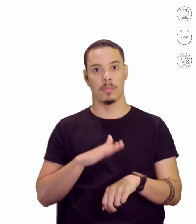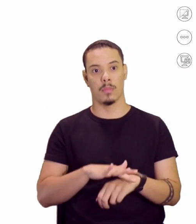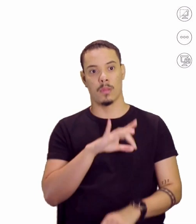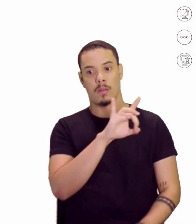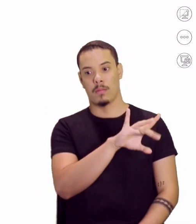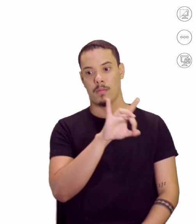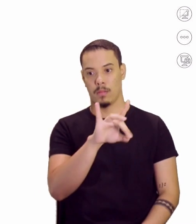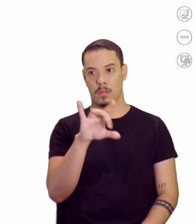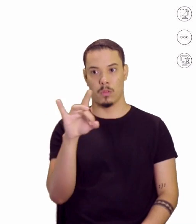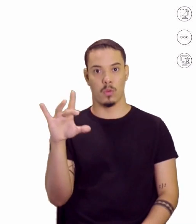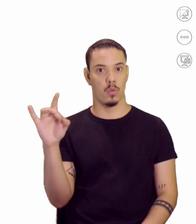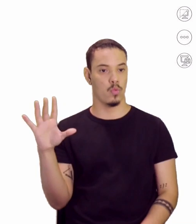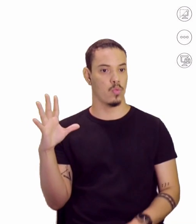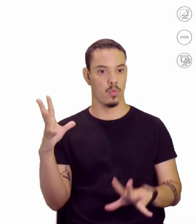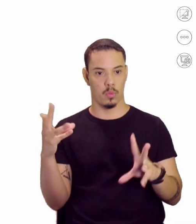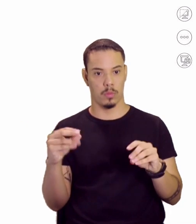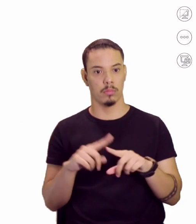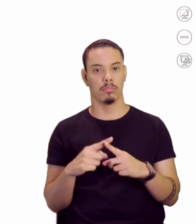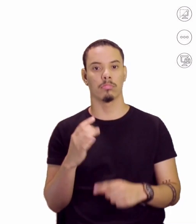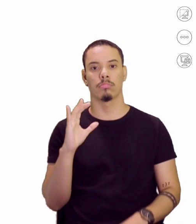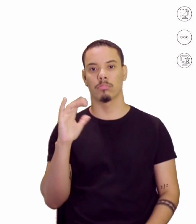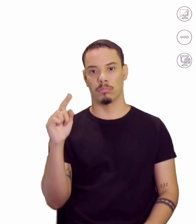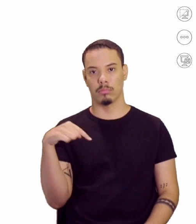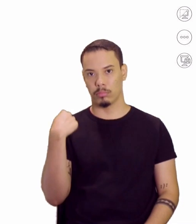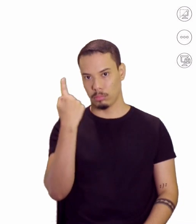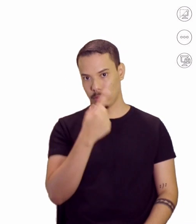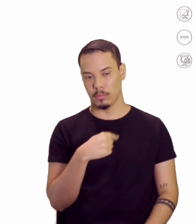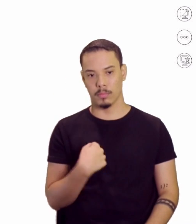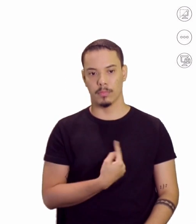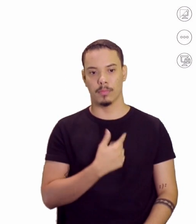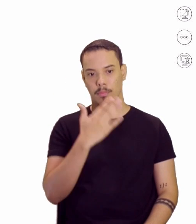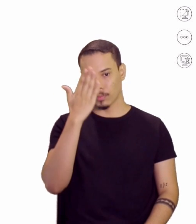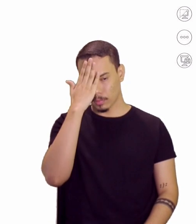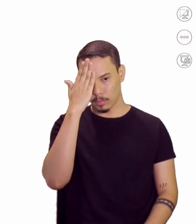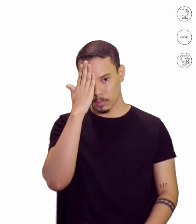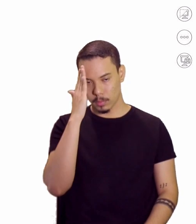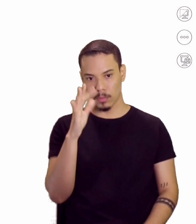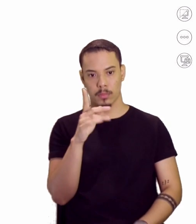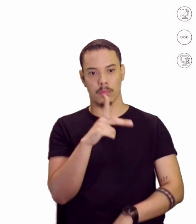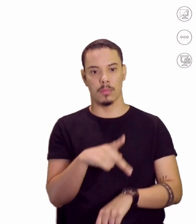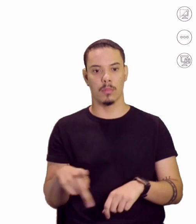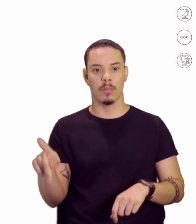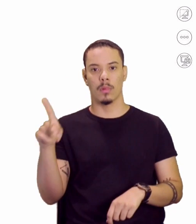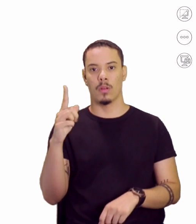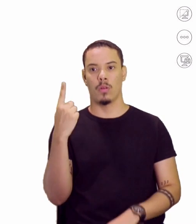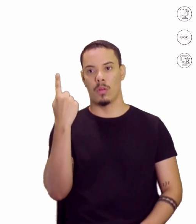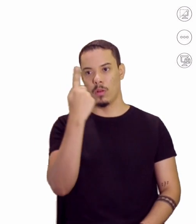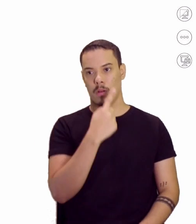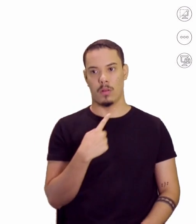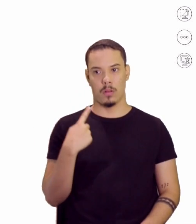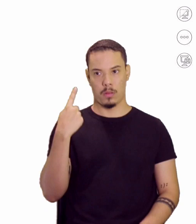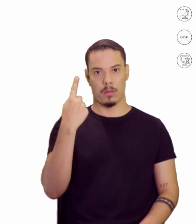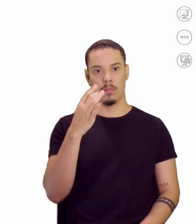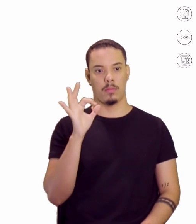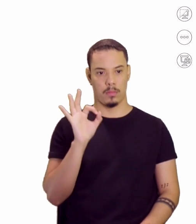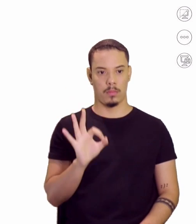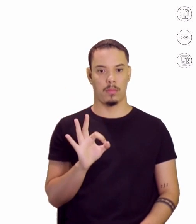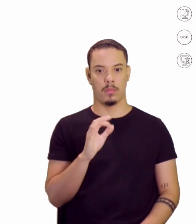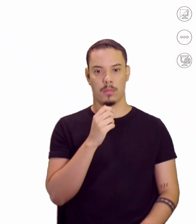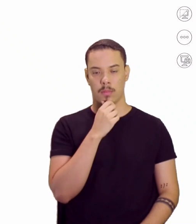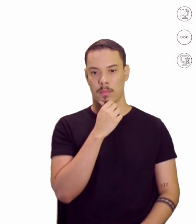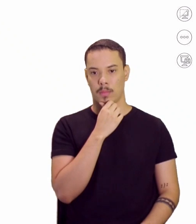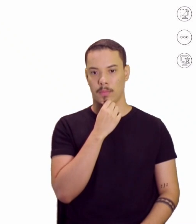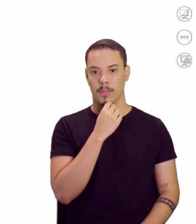né? Claro que é horas, então 1 vezes 10 à quinta bactéria por hora. Tá, pessoal?